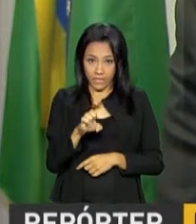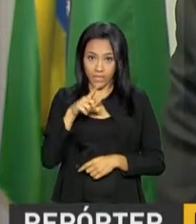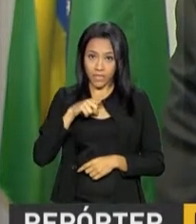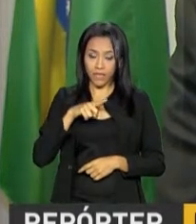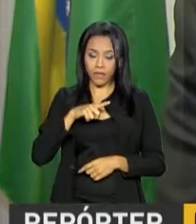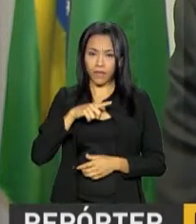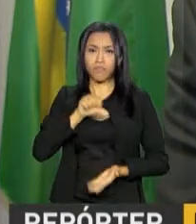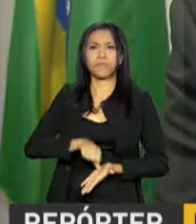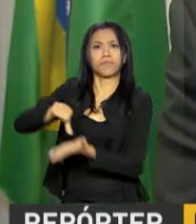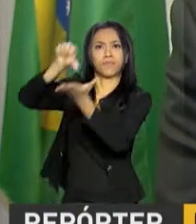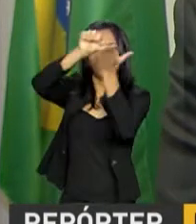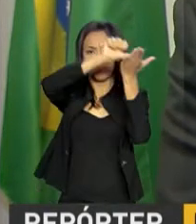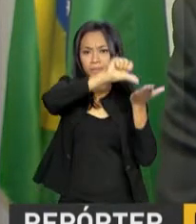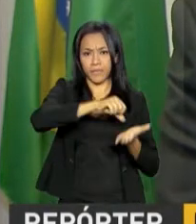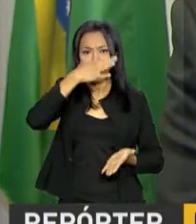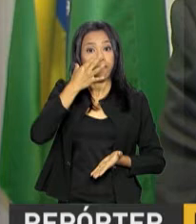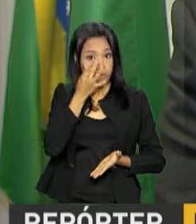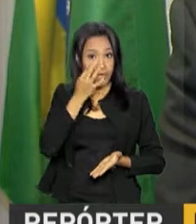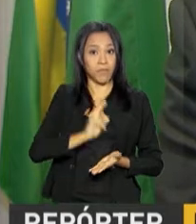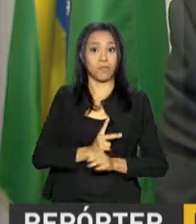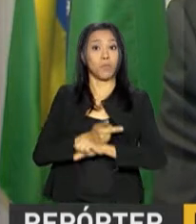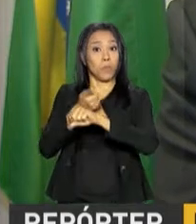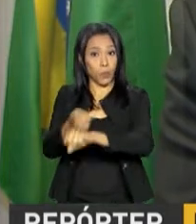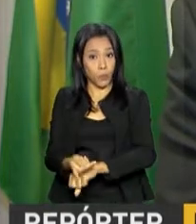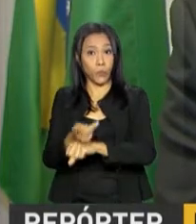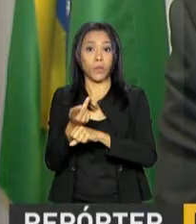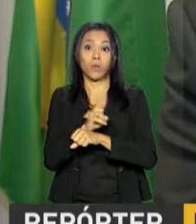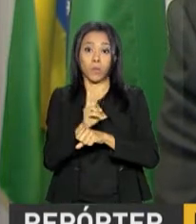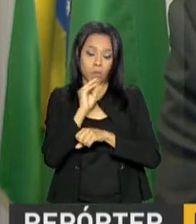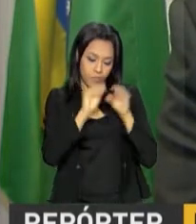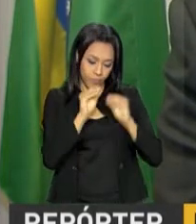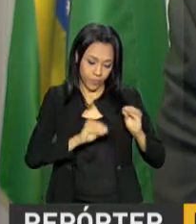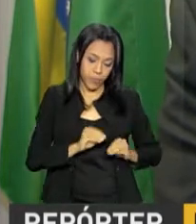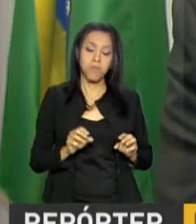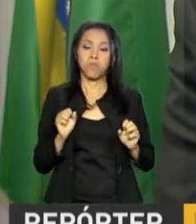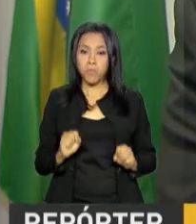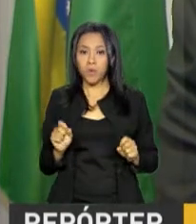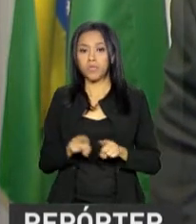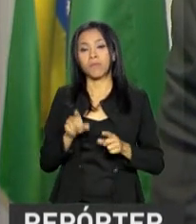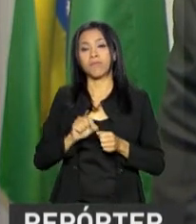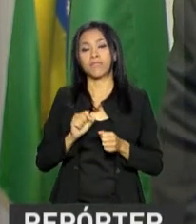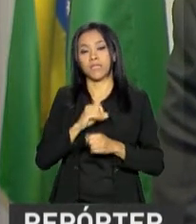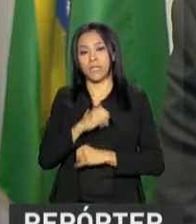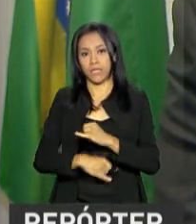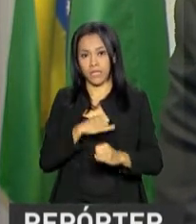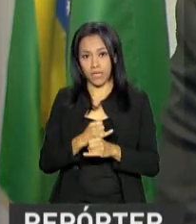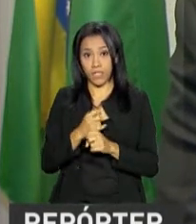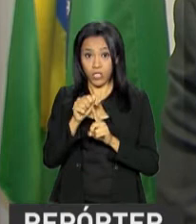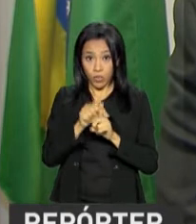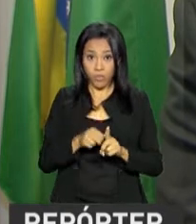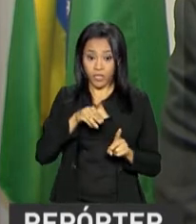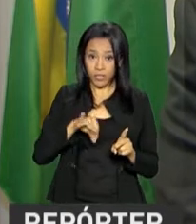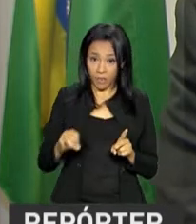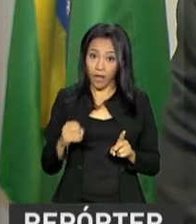que o trabalhador vai até elas fisicamente faça seu cadastro pode ser feito também na internet e agora a partir de maio do ano passado foi